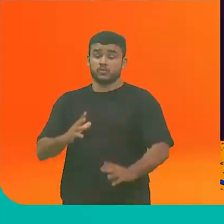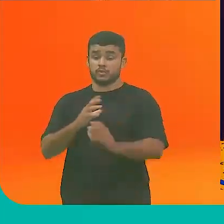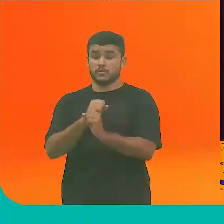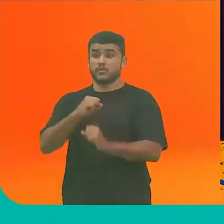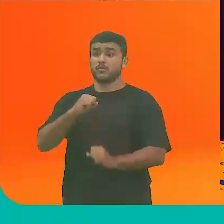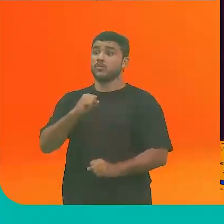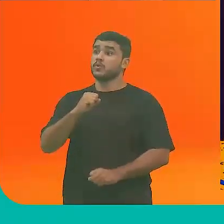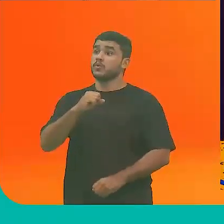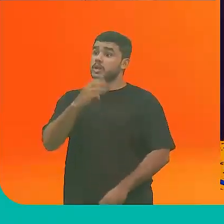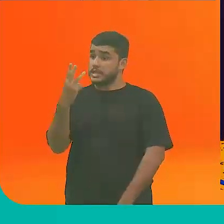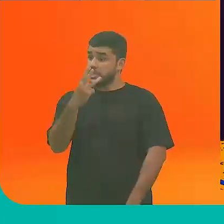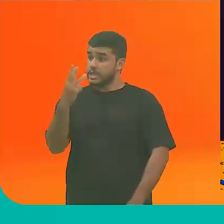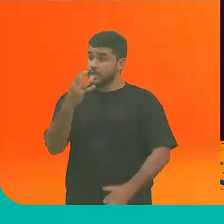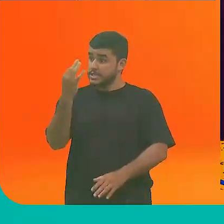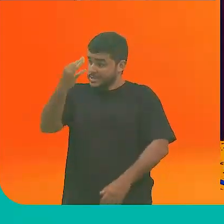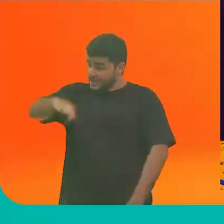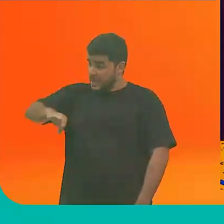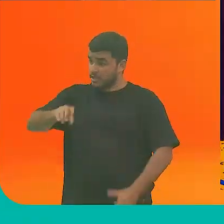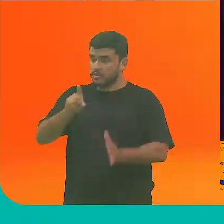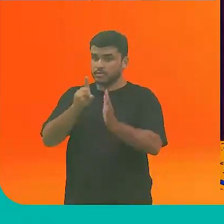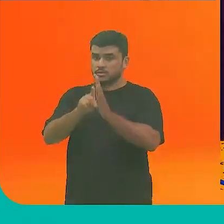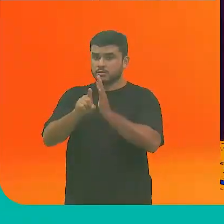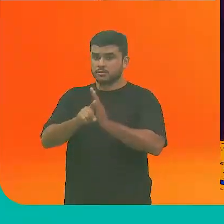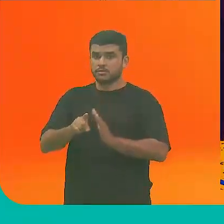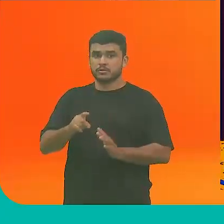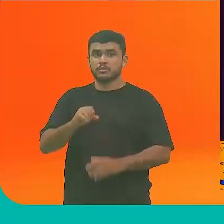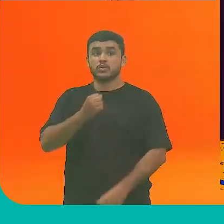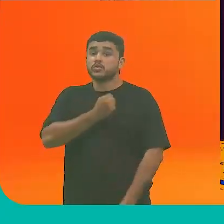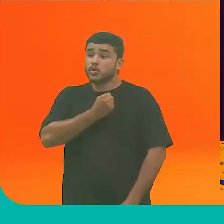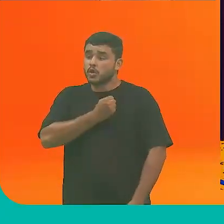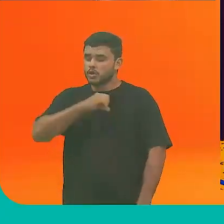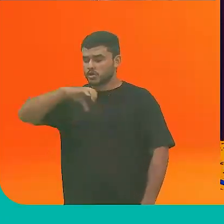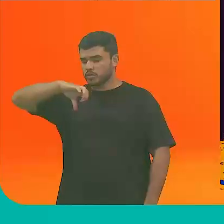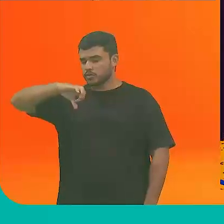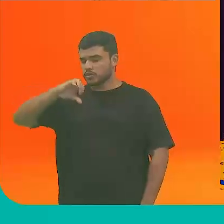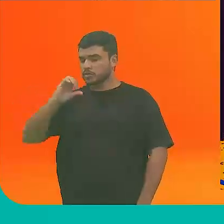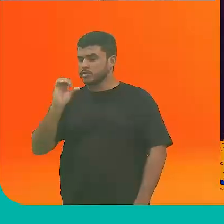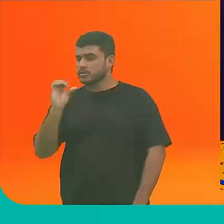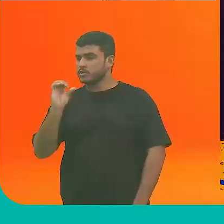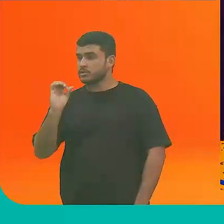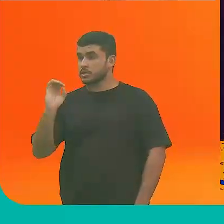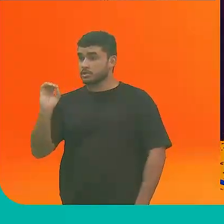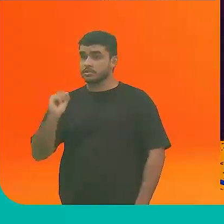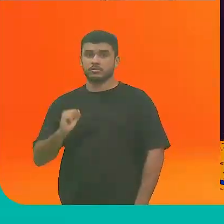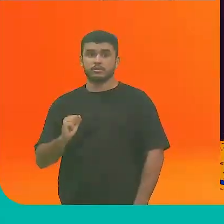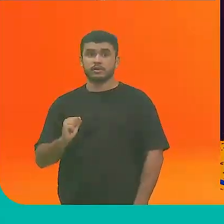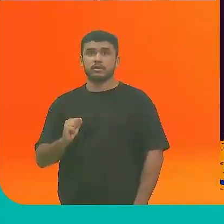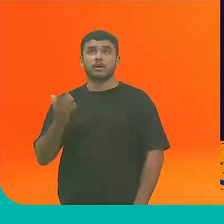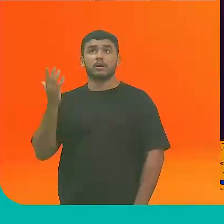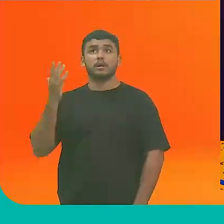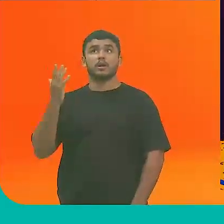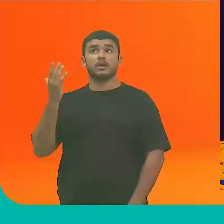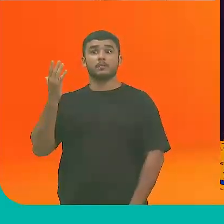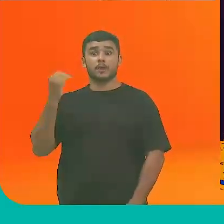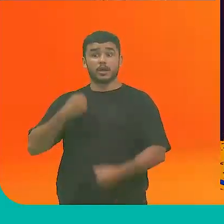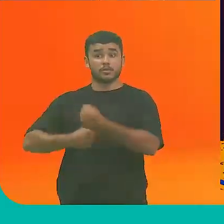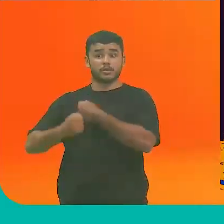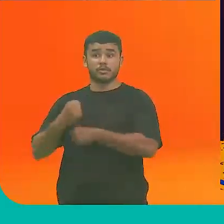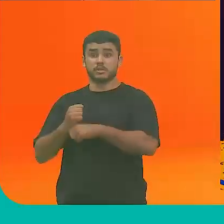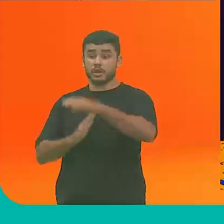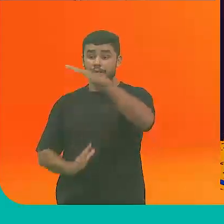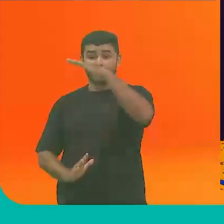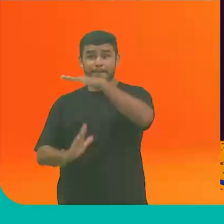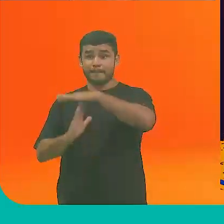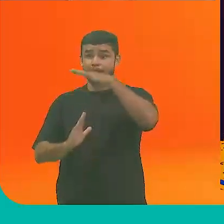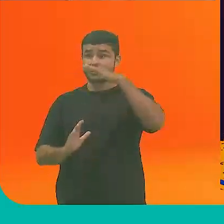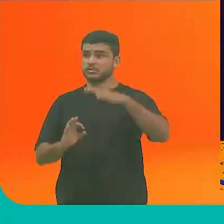Lembrando que a nota máxima ano passado, se eu não me engano, foi 968, ou foi 900 e... agora eu não estou lembrando ao certo, beleza? Mas